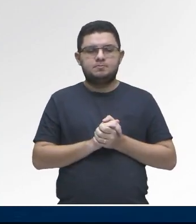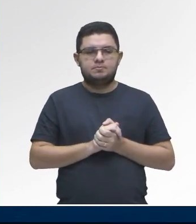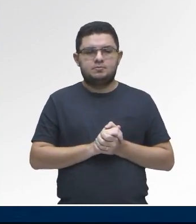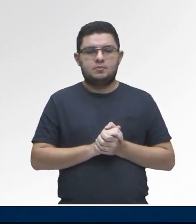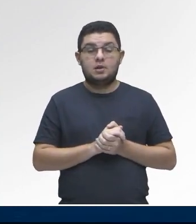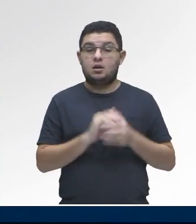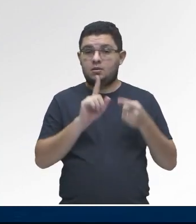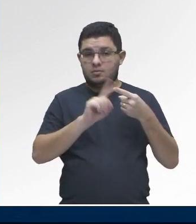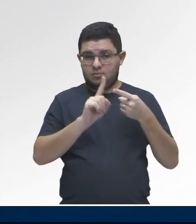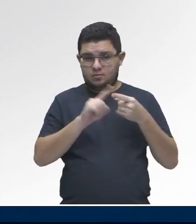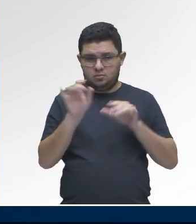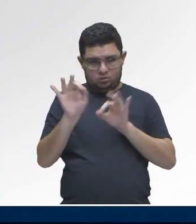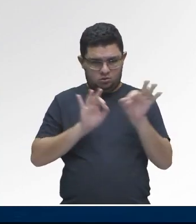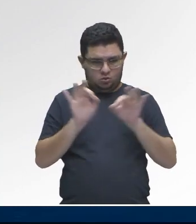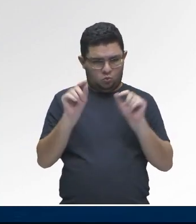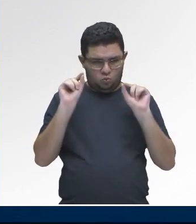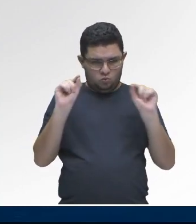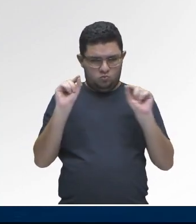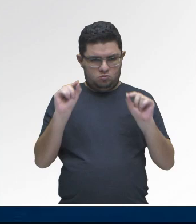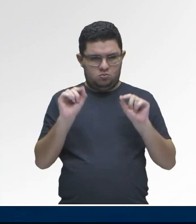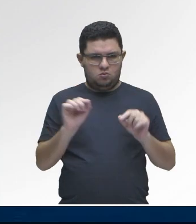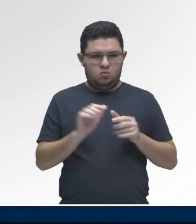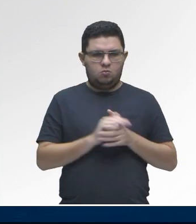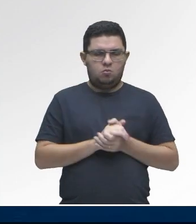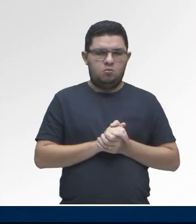Uma forma,